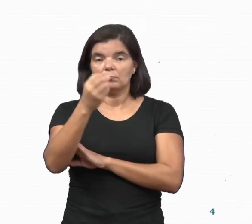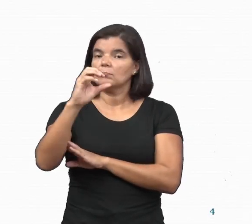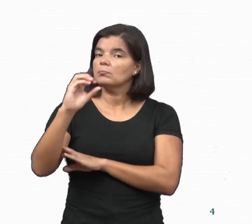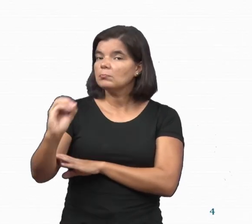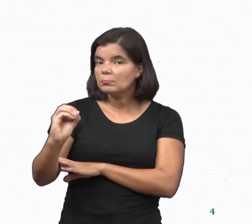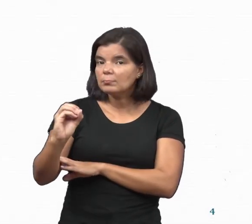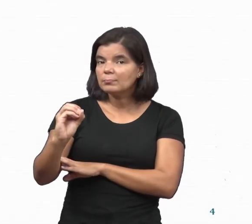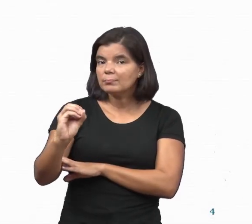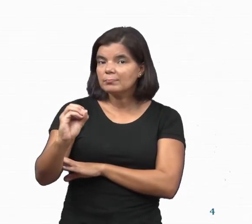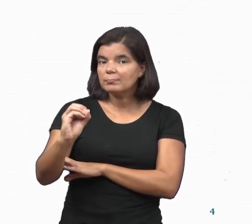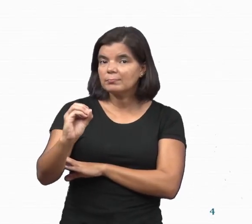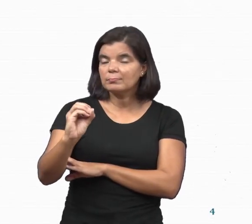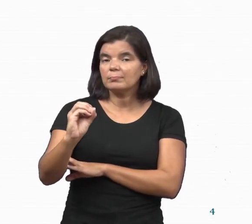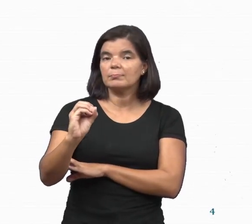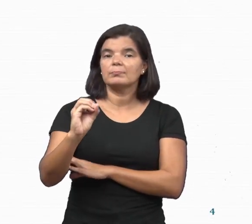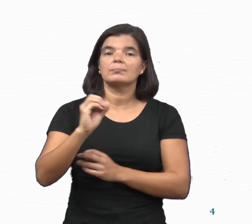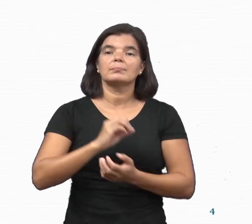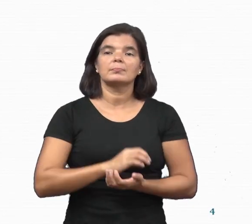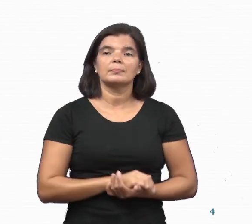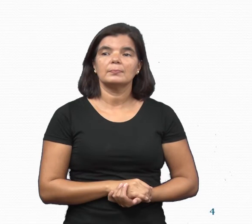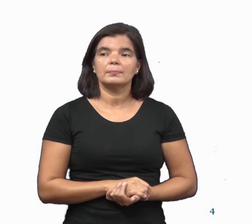0.